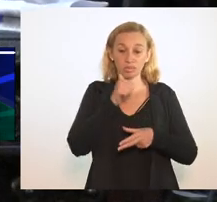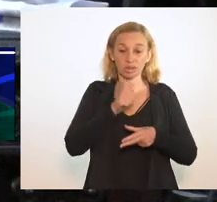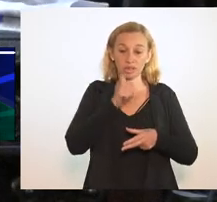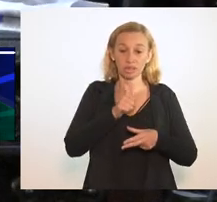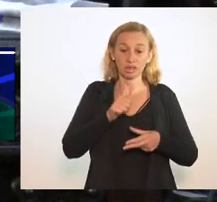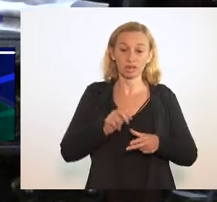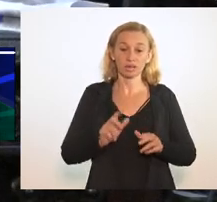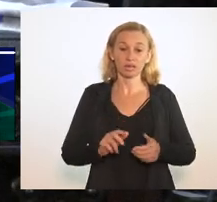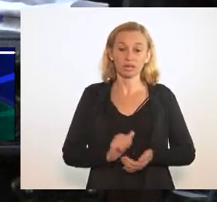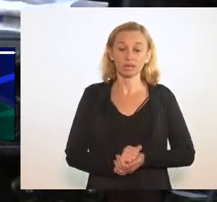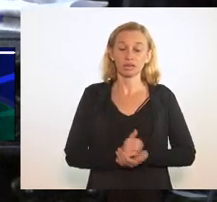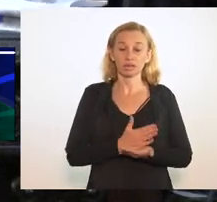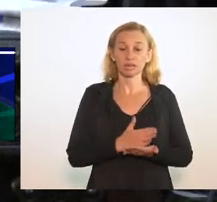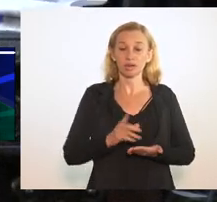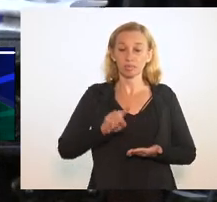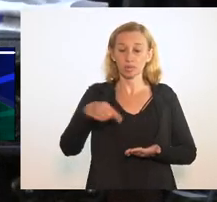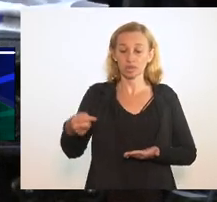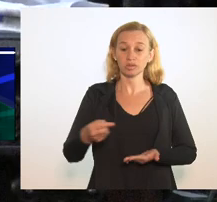extraordinária.